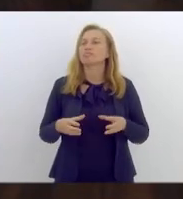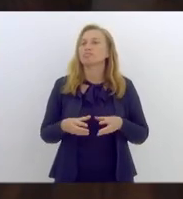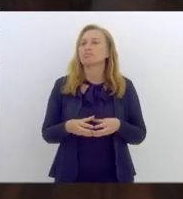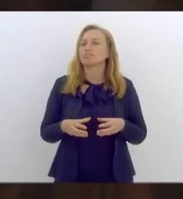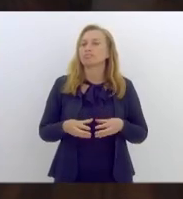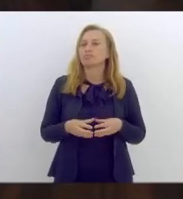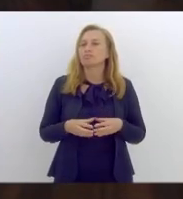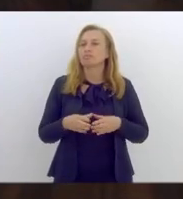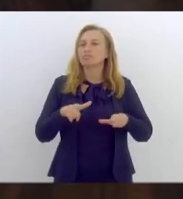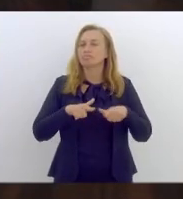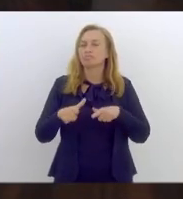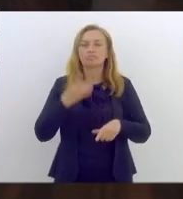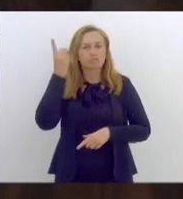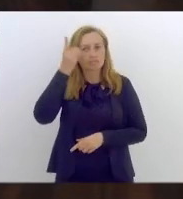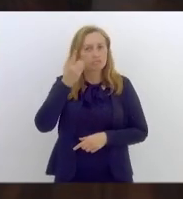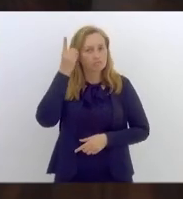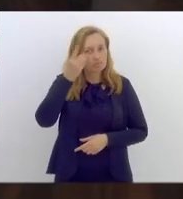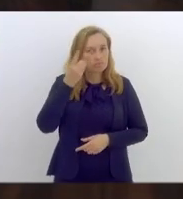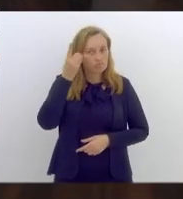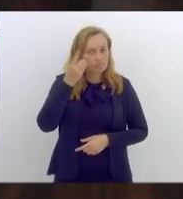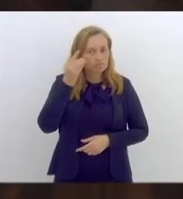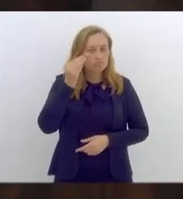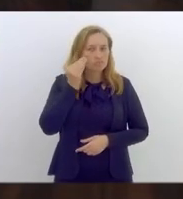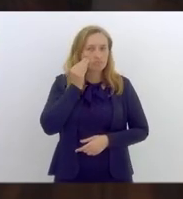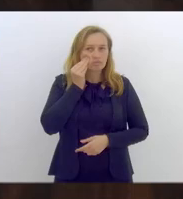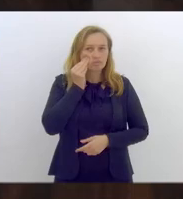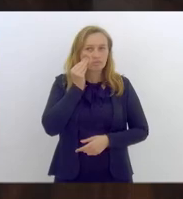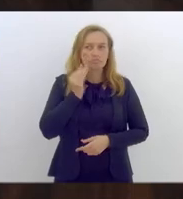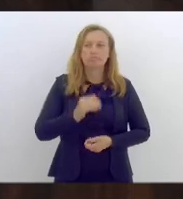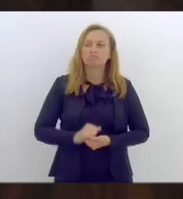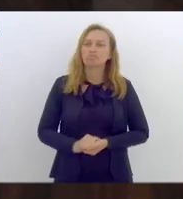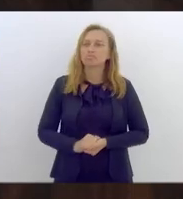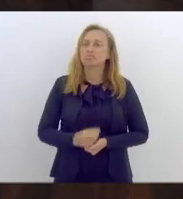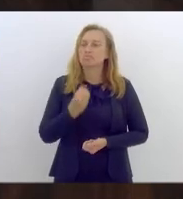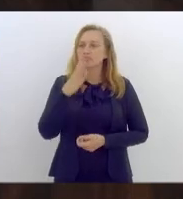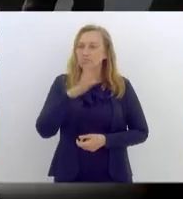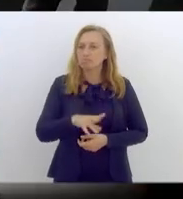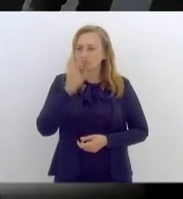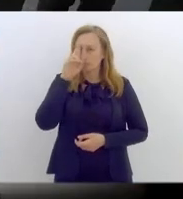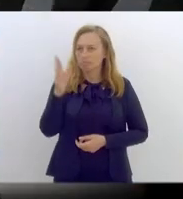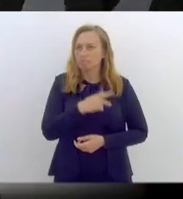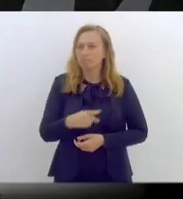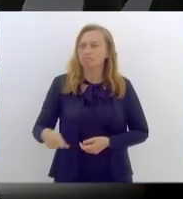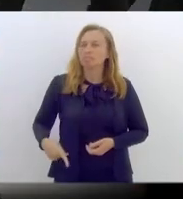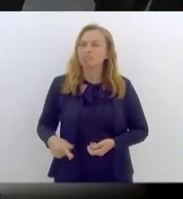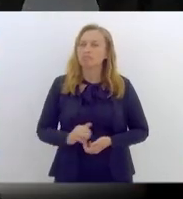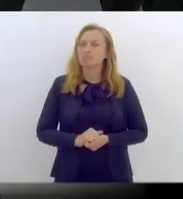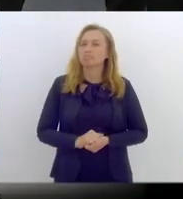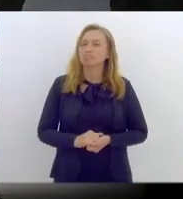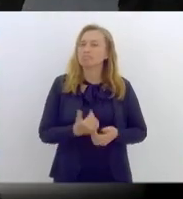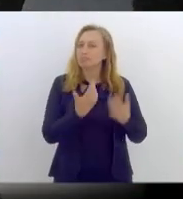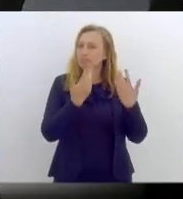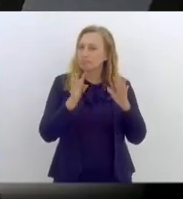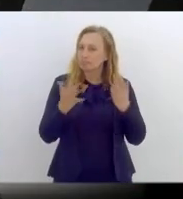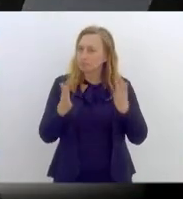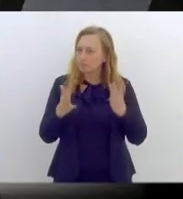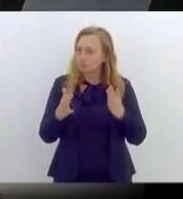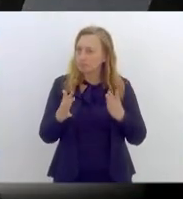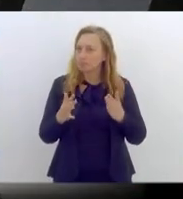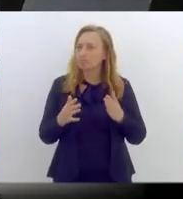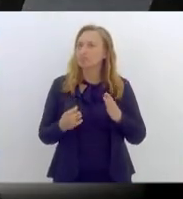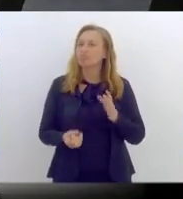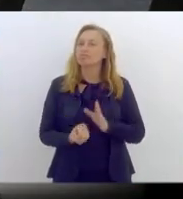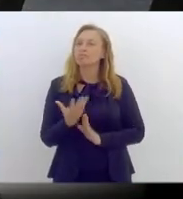de trabalho deputada Mônica Francisco Boa tarde Presidente parabenizar o autor do